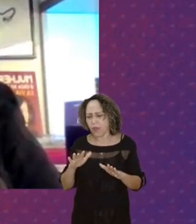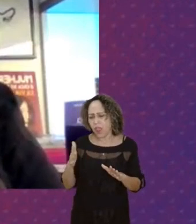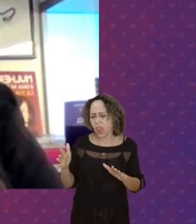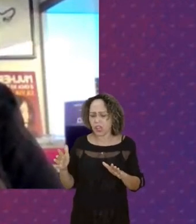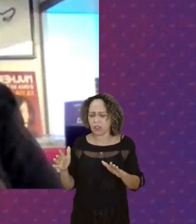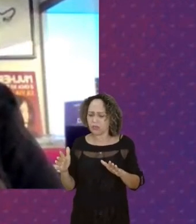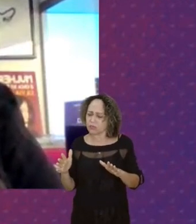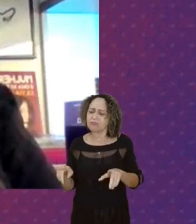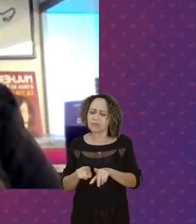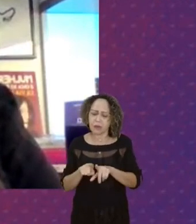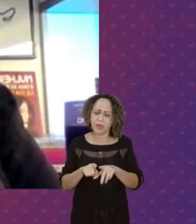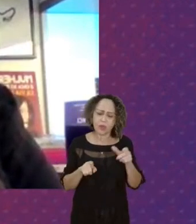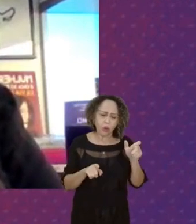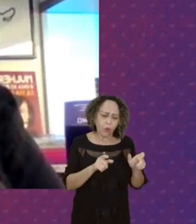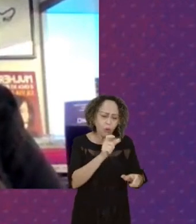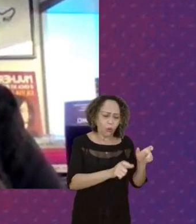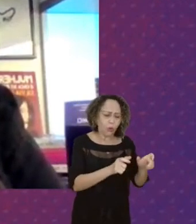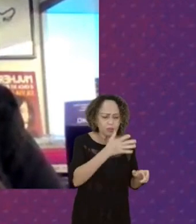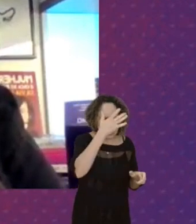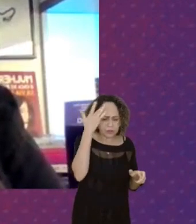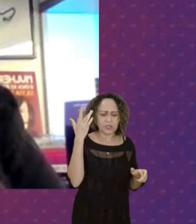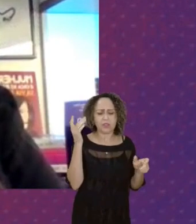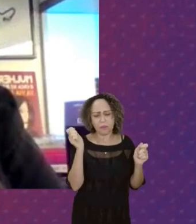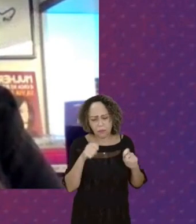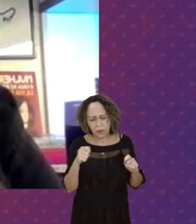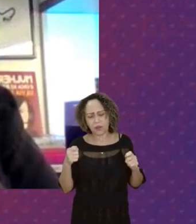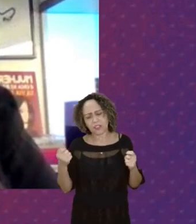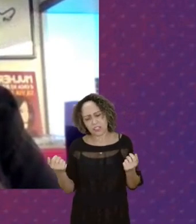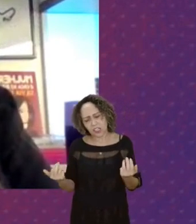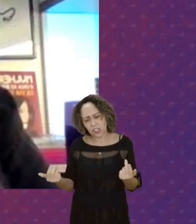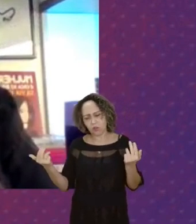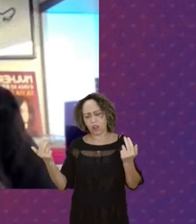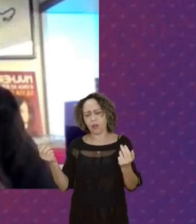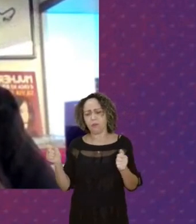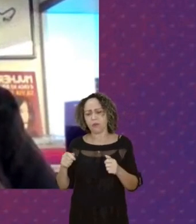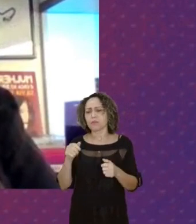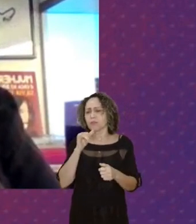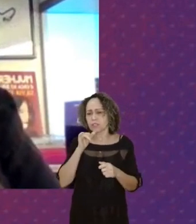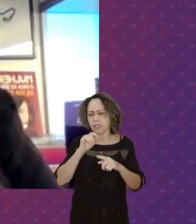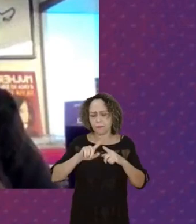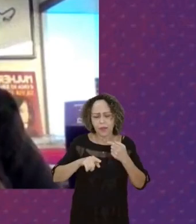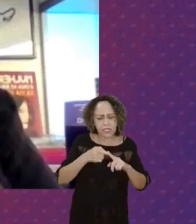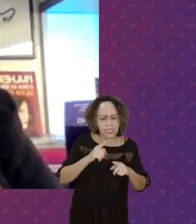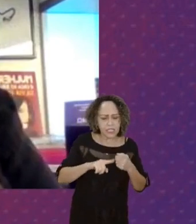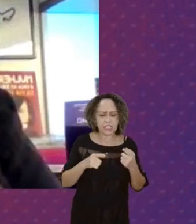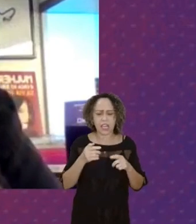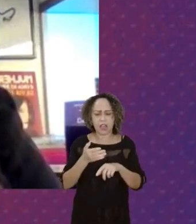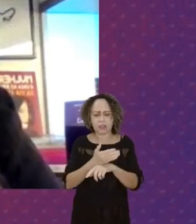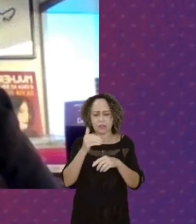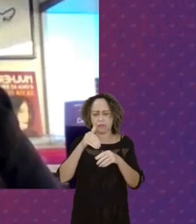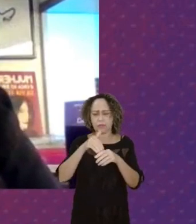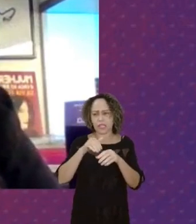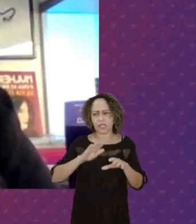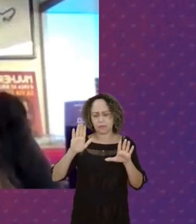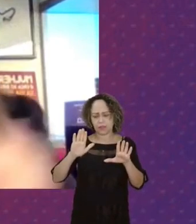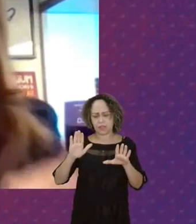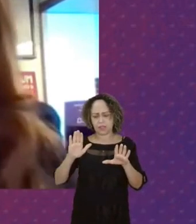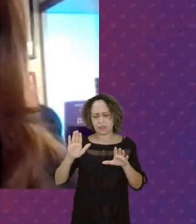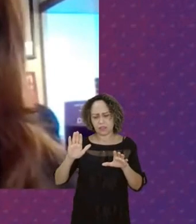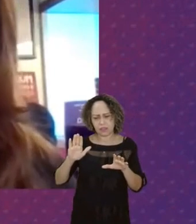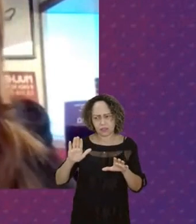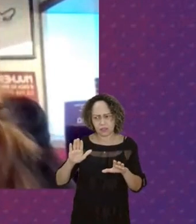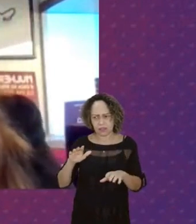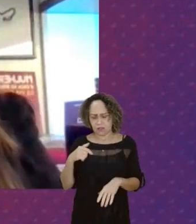conseguiria arcar também para fazer. Inclusive, você pode fazer material de pré-campanha, porque o que diz é o seguinte: as formas não proscritas, o que não